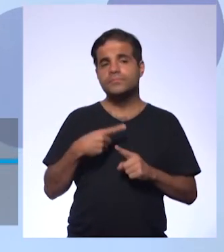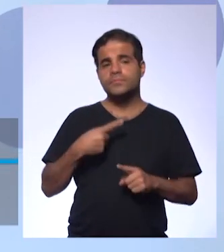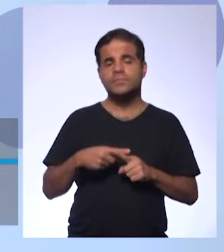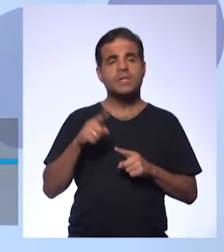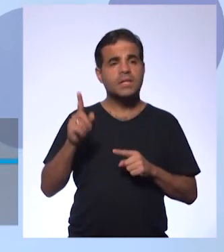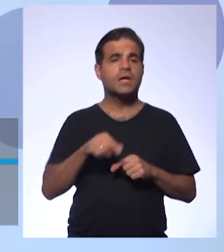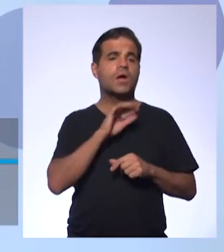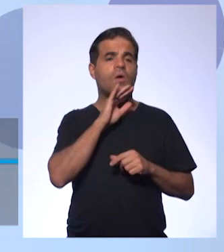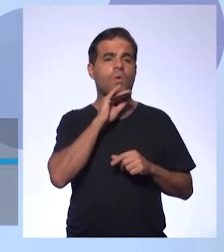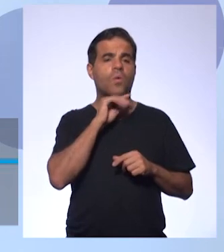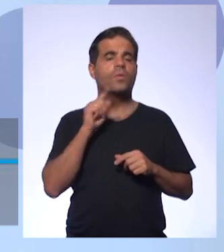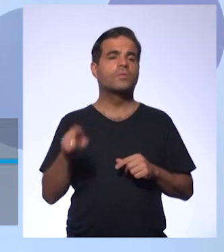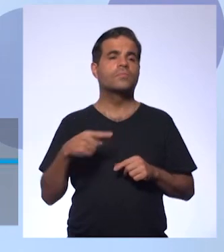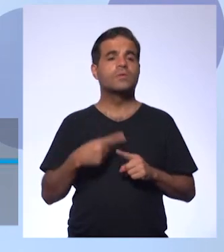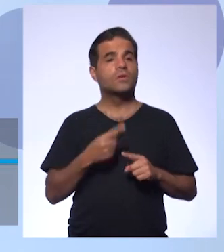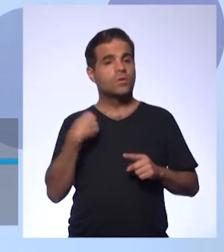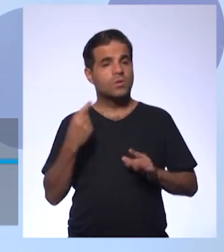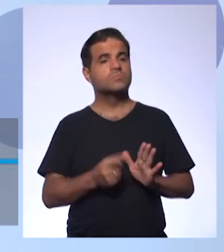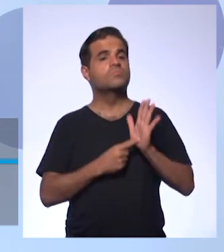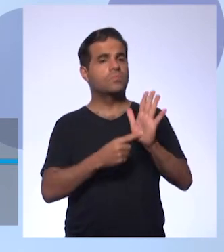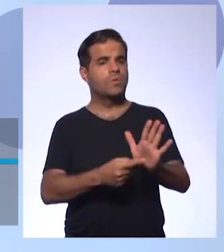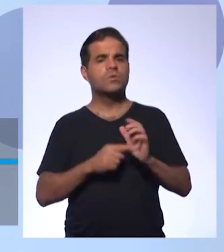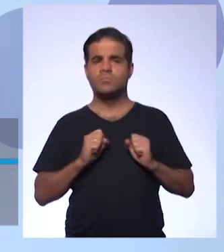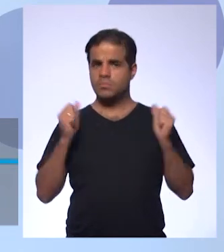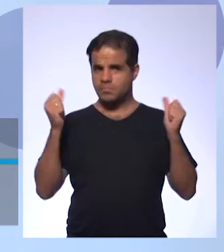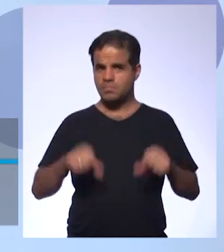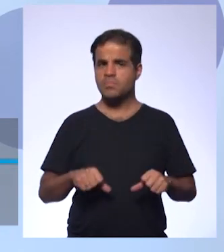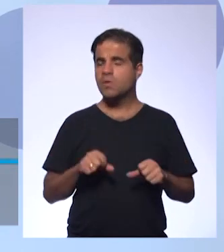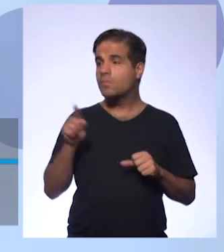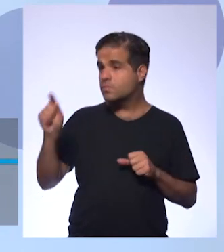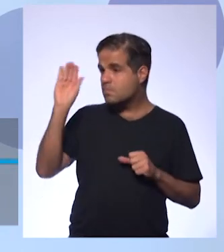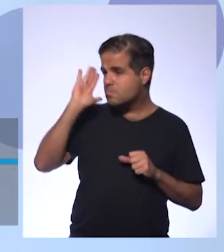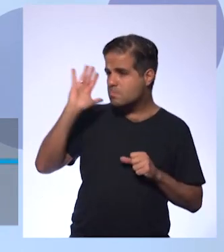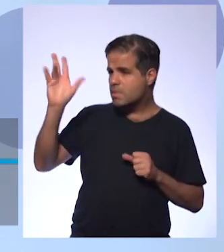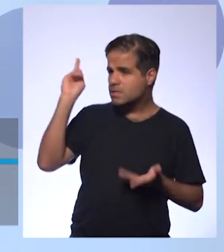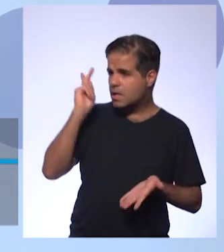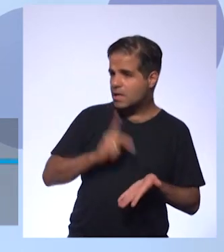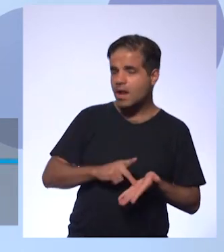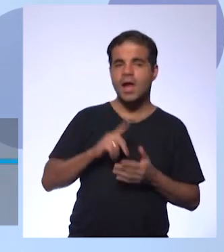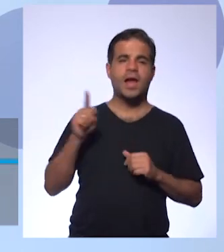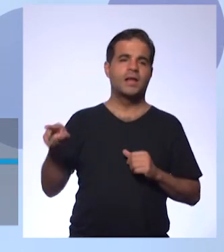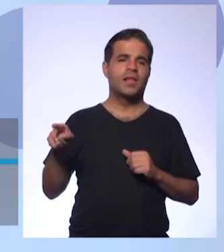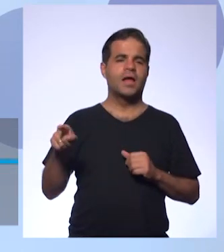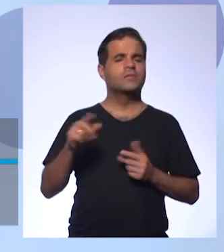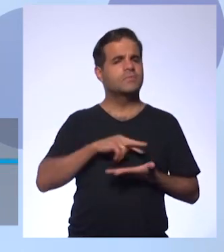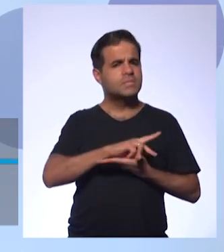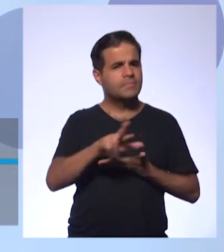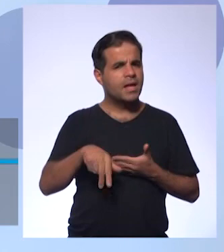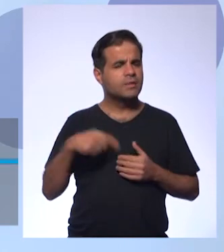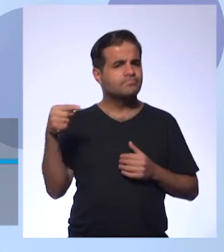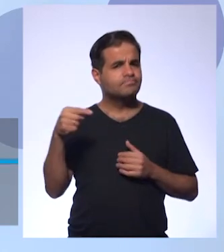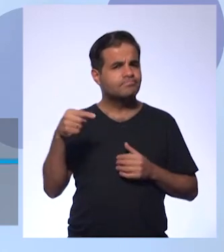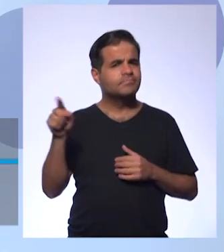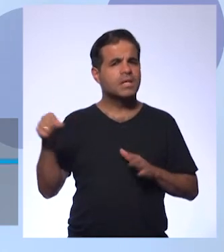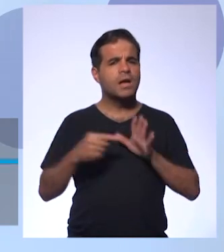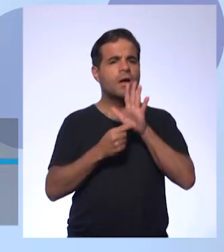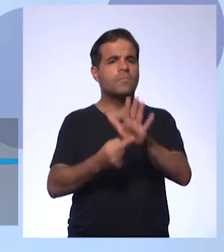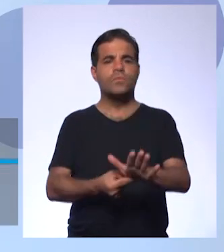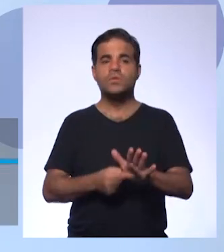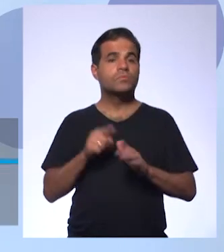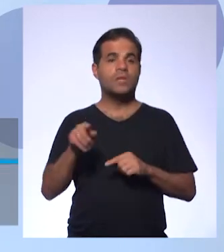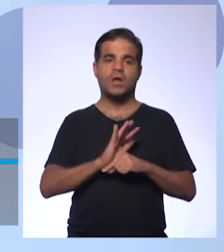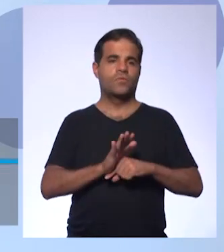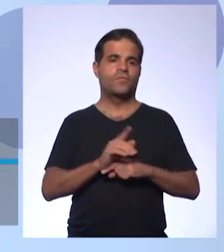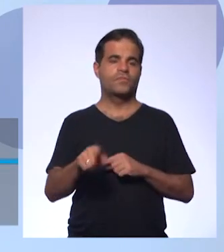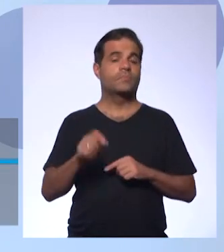é ruim pelo que te mostra, olha, pode ficar pior, faz você pensar na realidade, né? Então, o aspecto negativo que ele aponta não está no